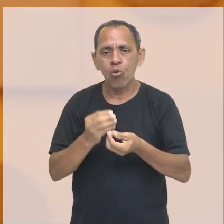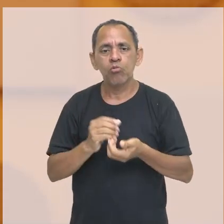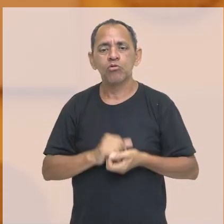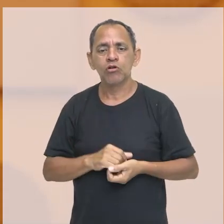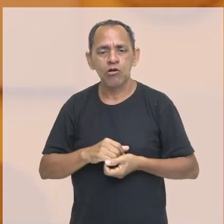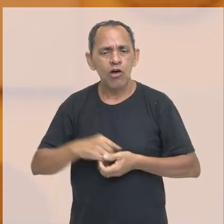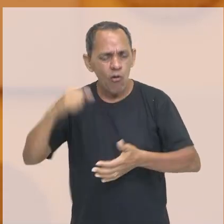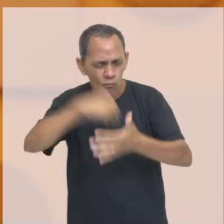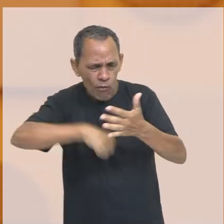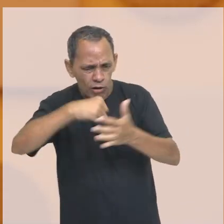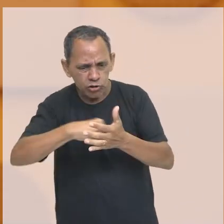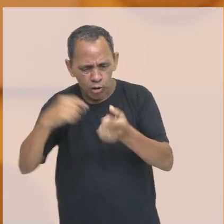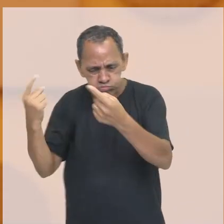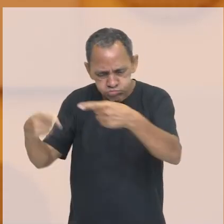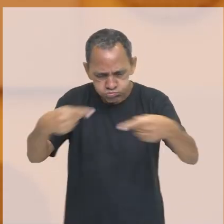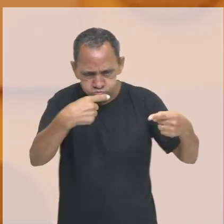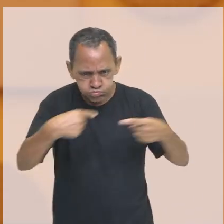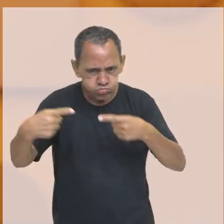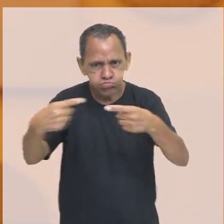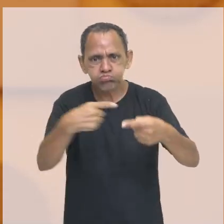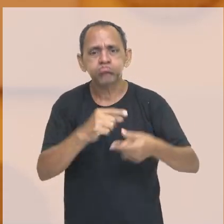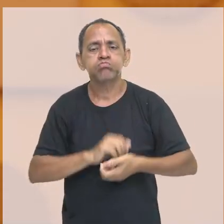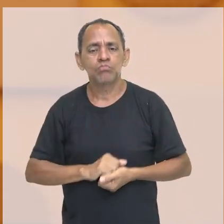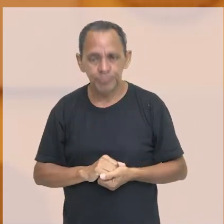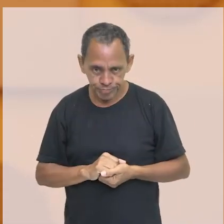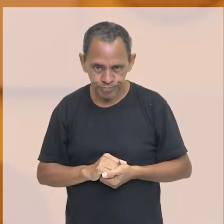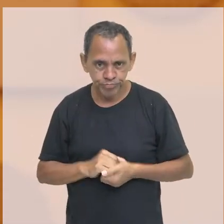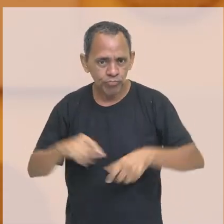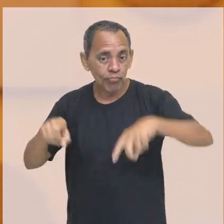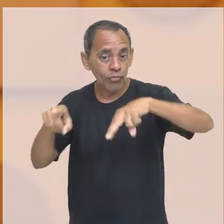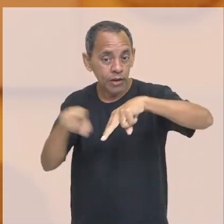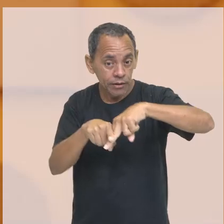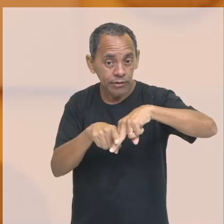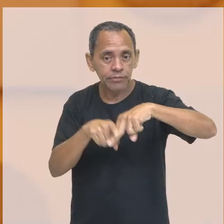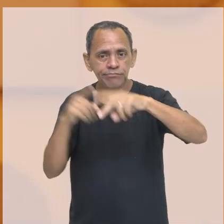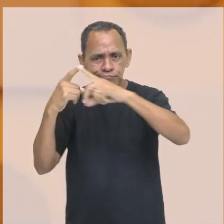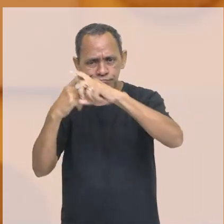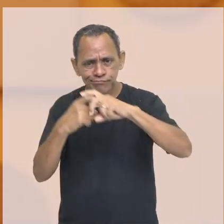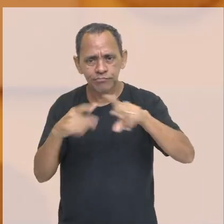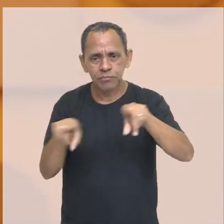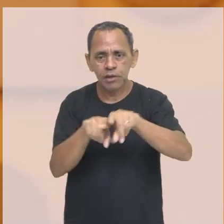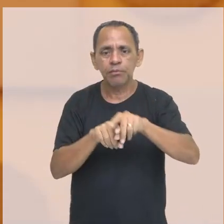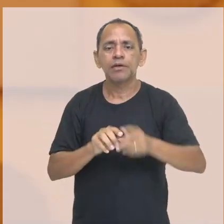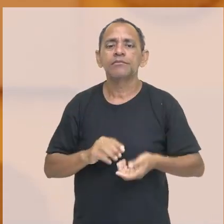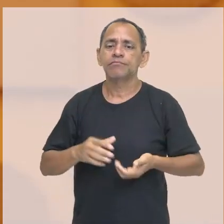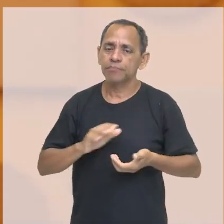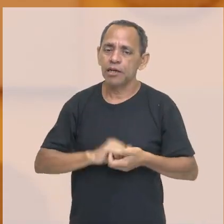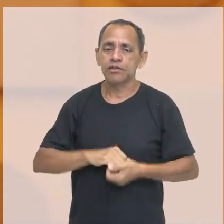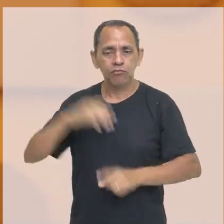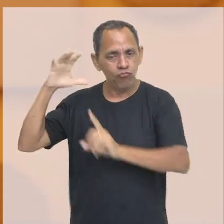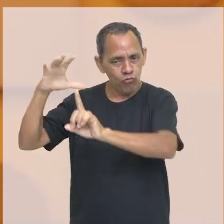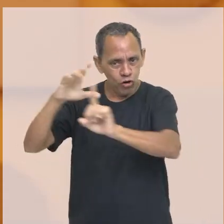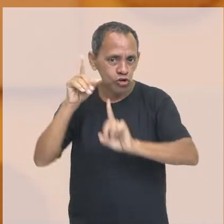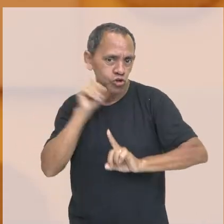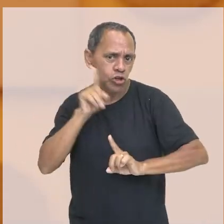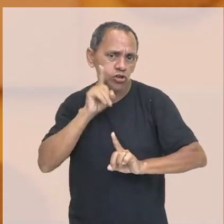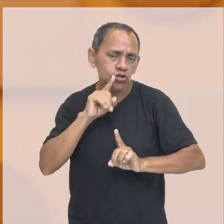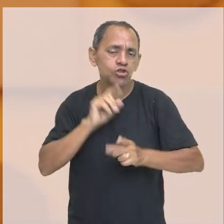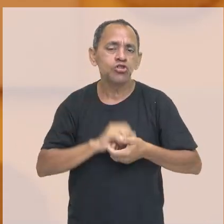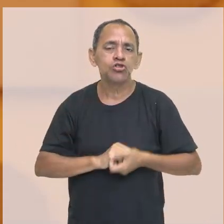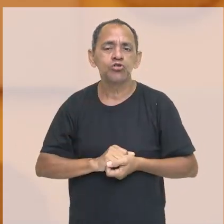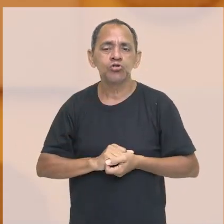Muito simples, galera. Pressão econômica dos americanos, que estavam ali forçando o Brasil a assumir uma